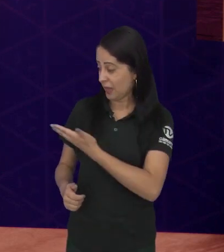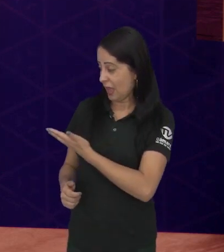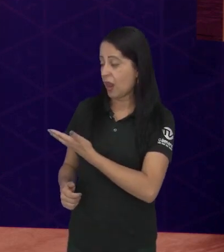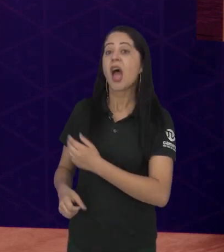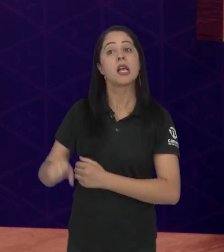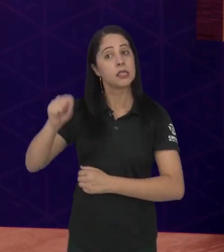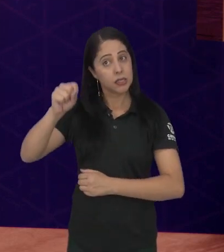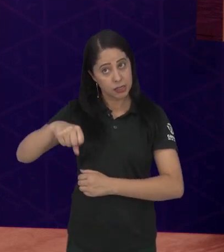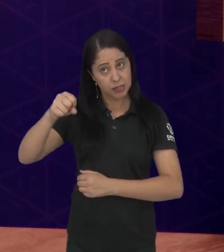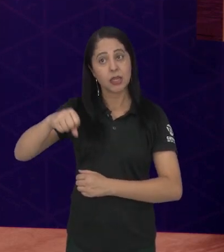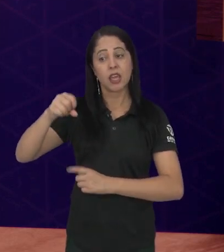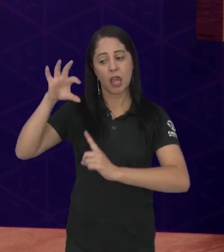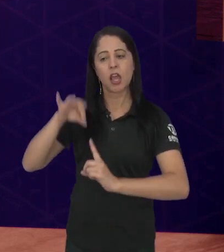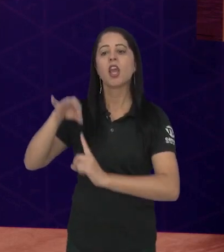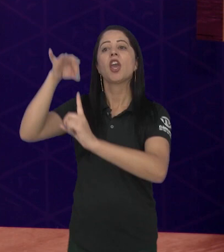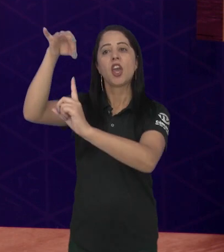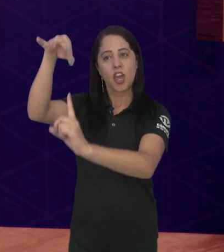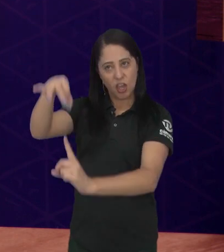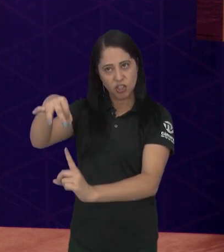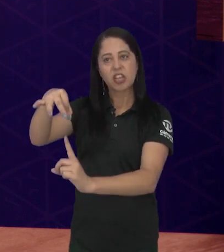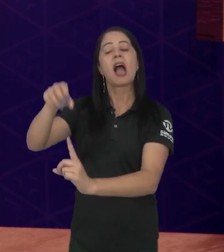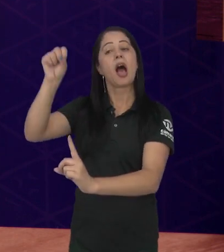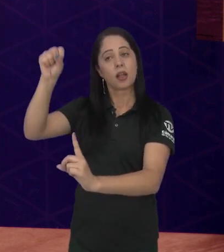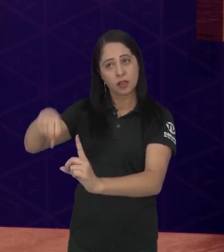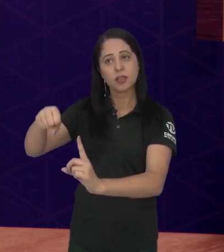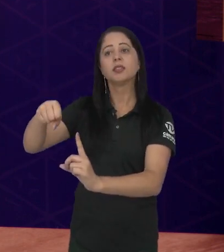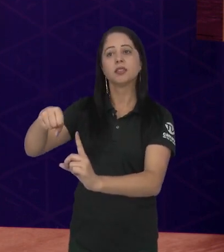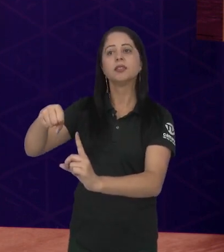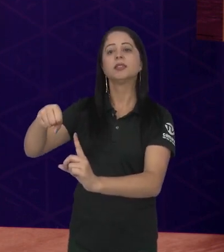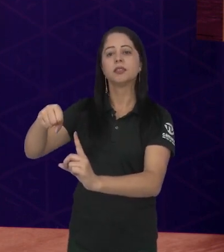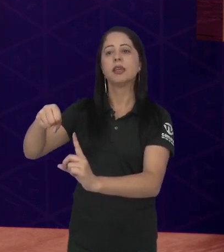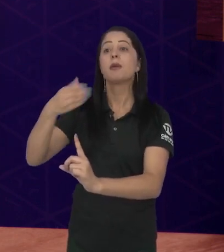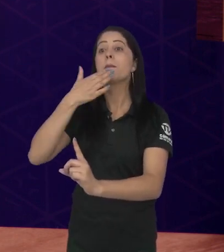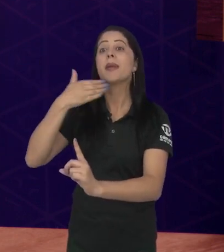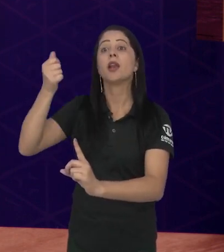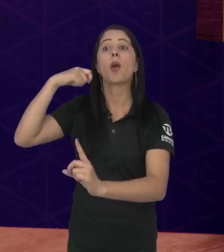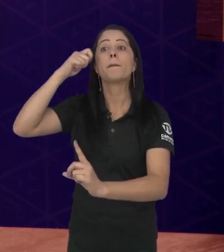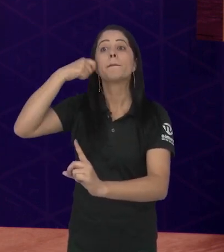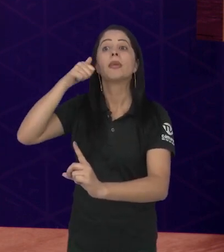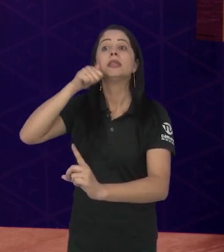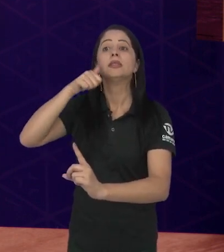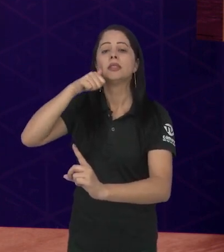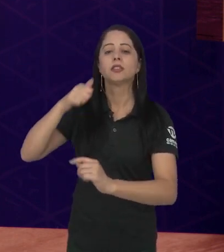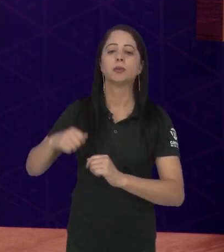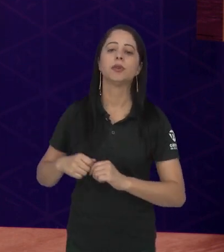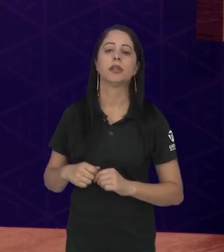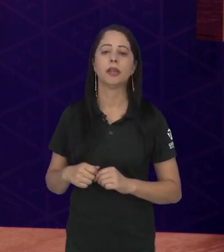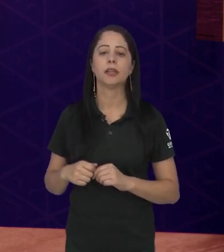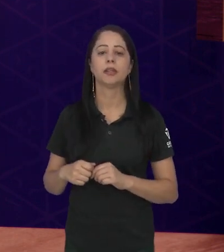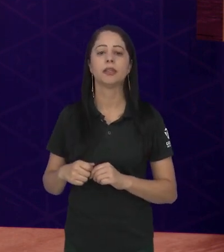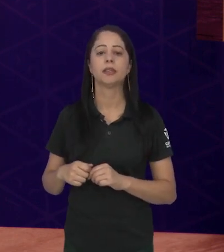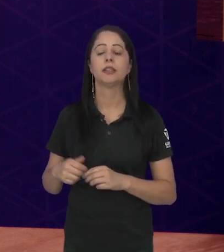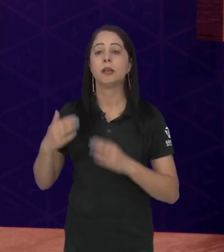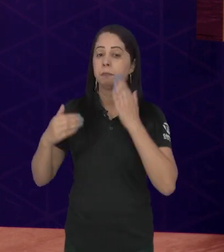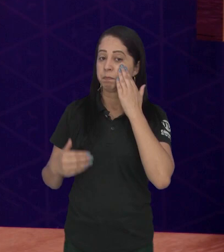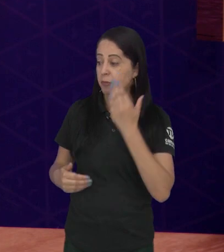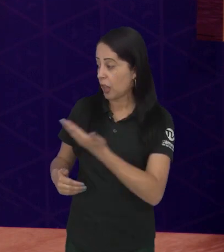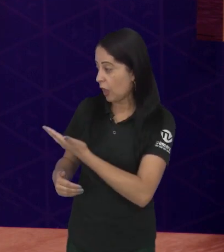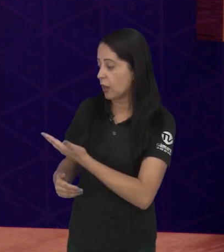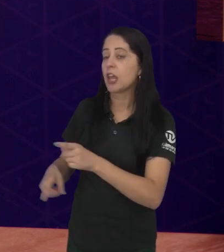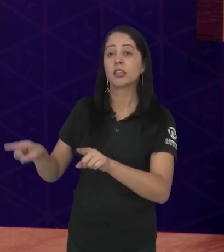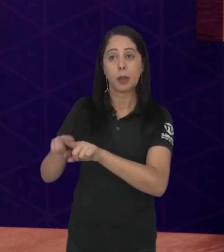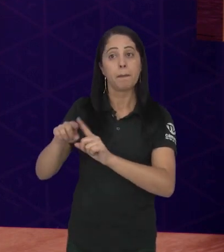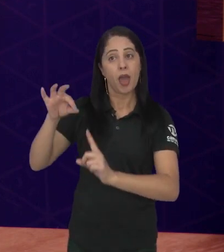Ana de Armas tá assim, eu confirmei aqui, ela tá concorrendo na categoria Melhor Atriz, né, ao lado da Michelle